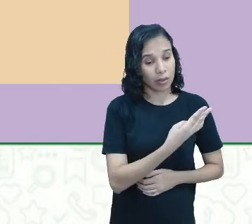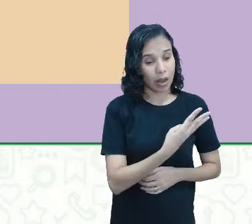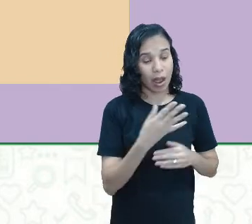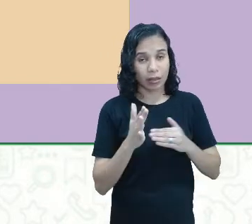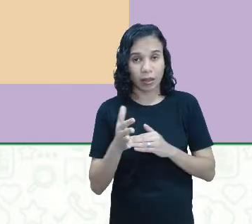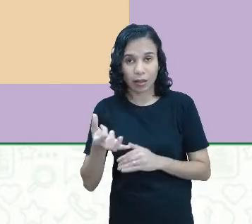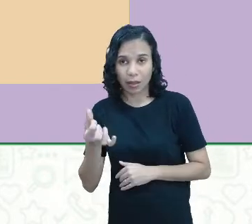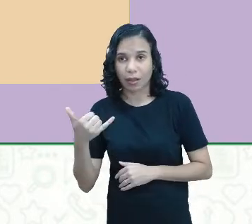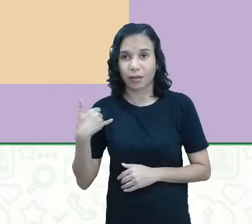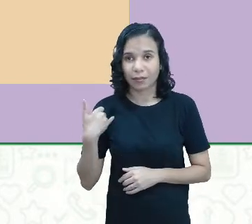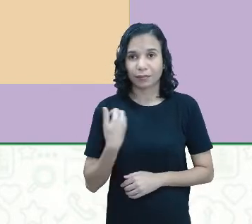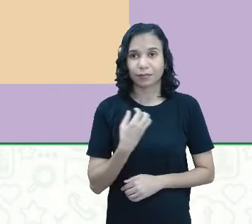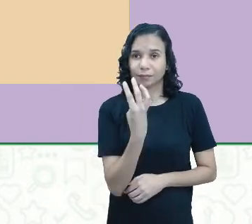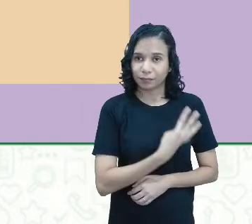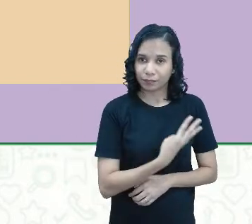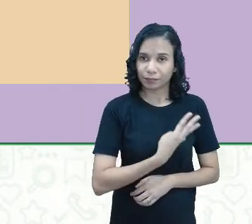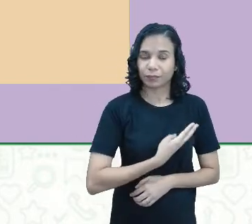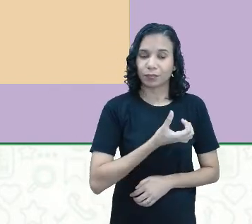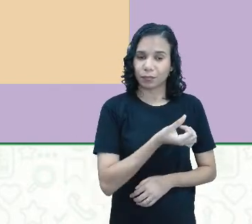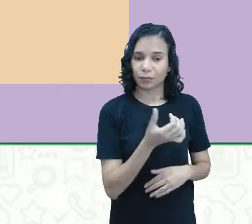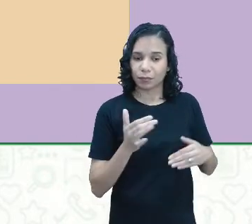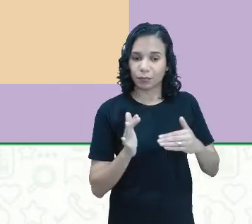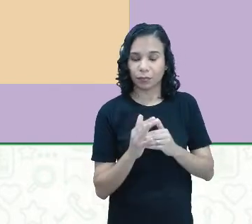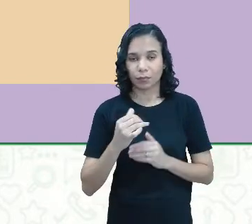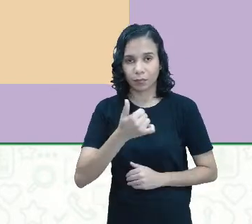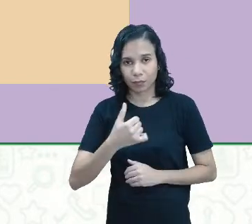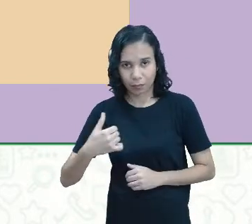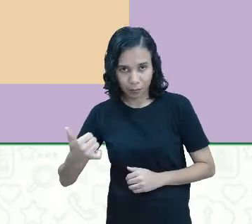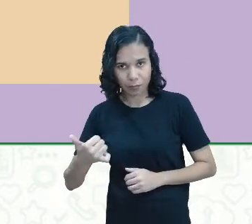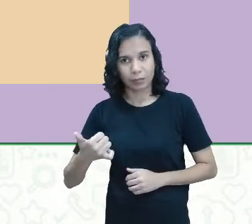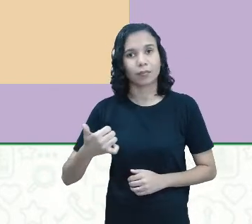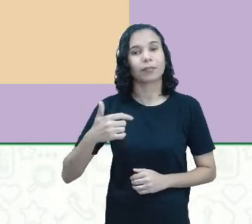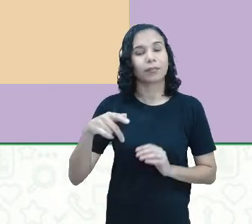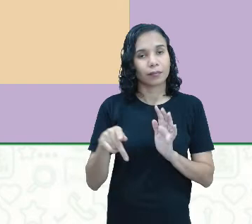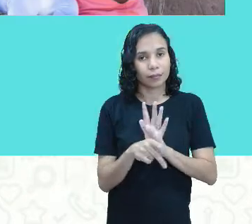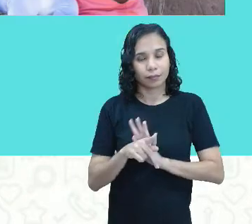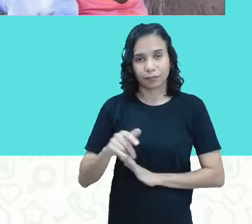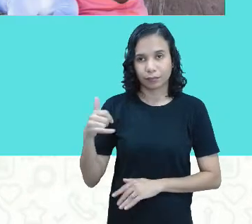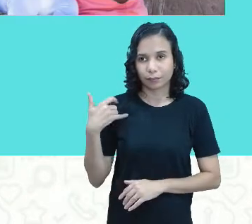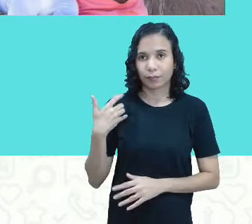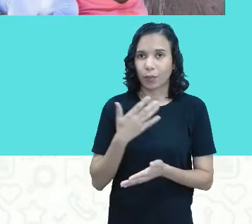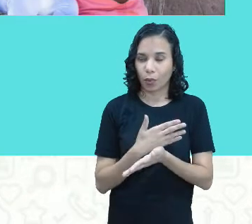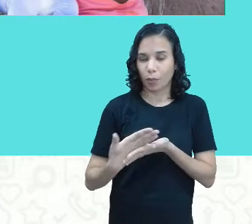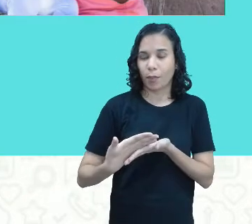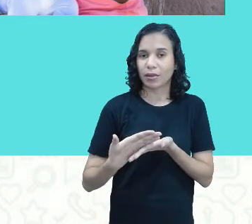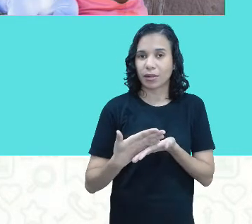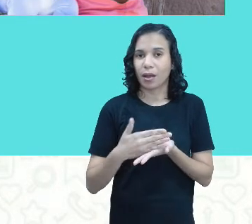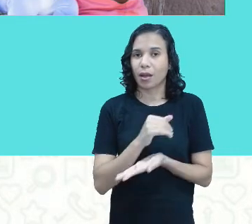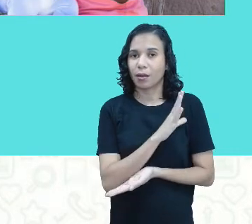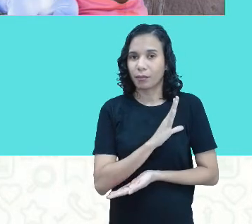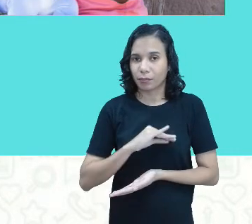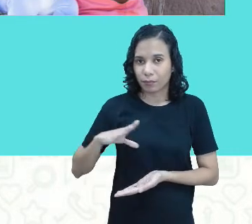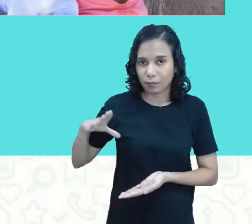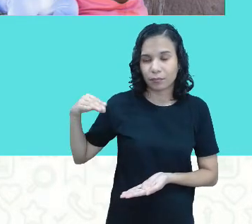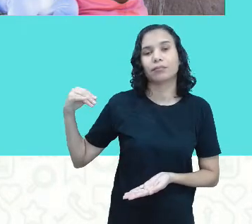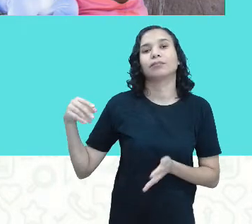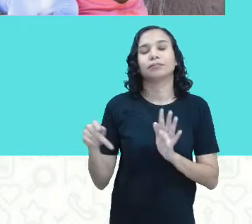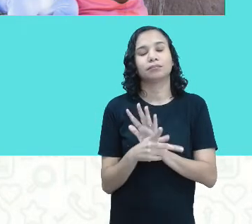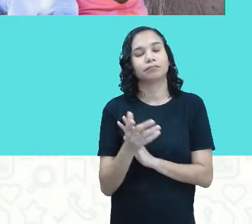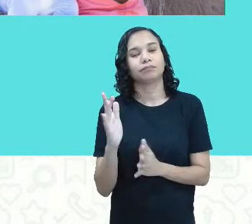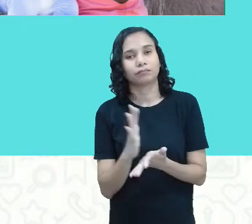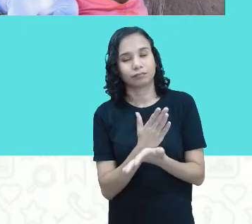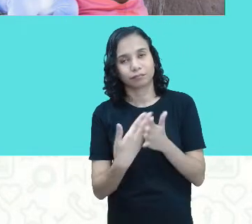anos, e a terceira infância, que vai dos 6 anos aos 11 anos, onde já começa o início da puberdade em